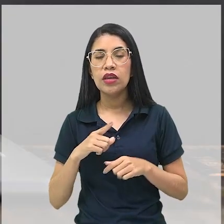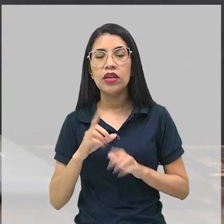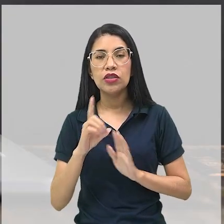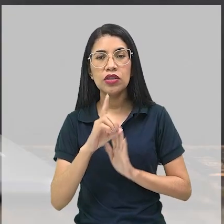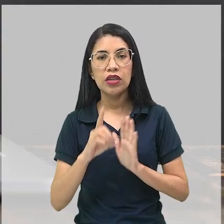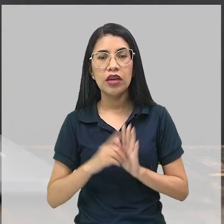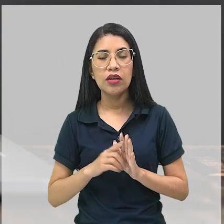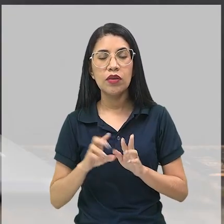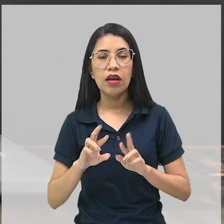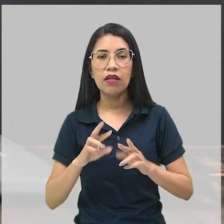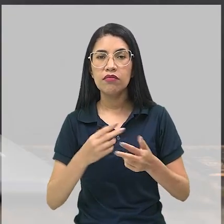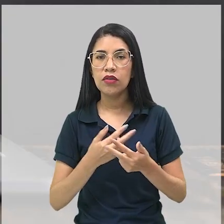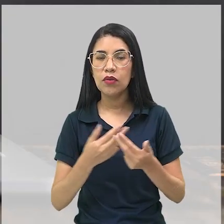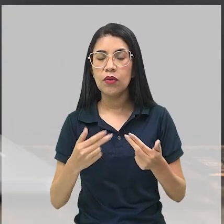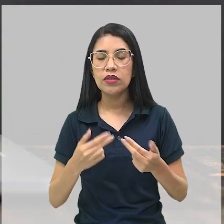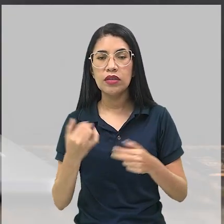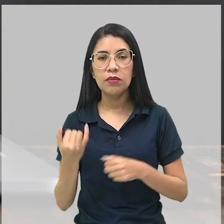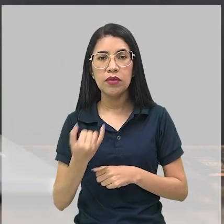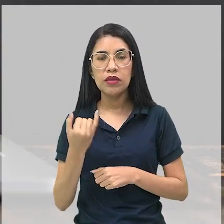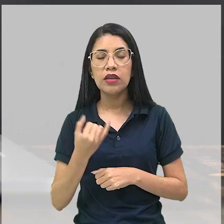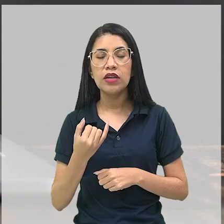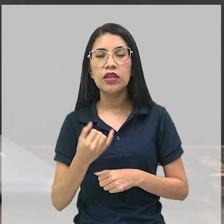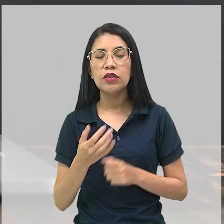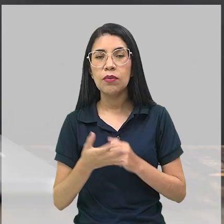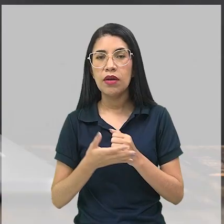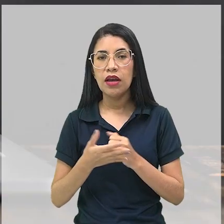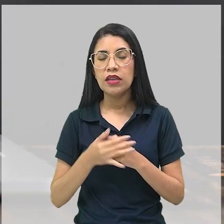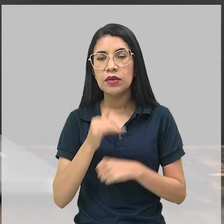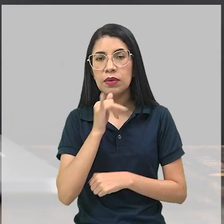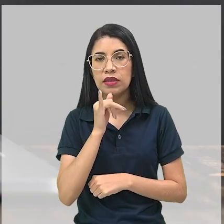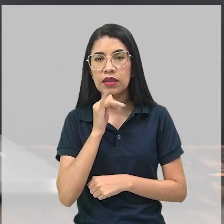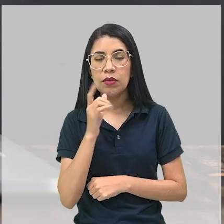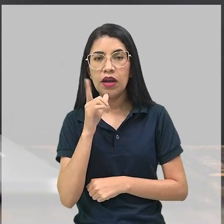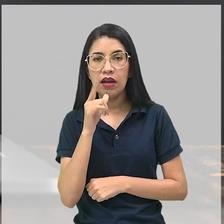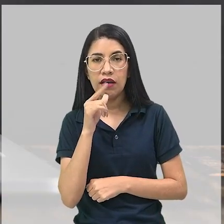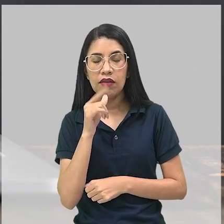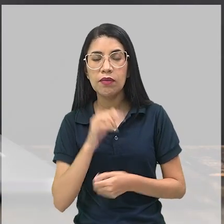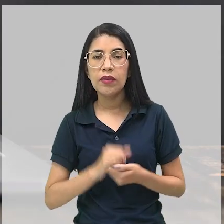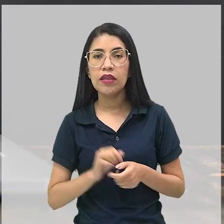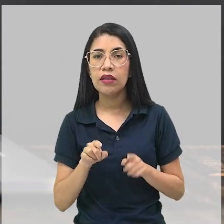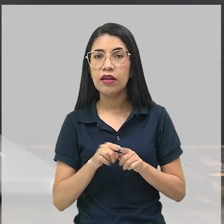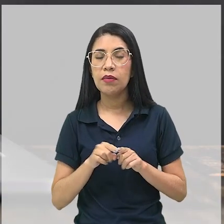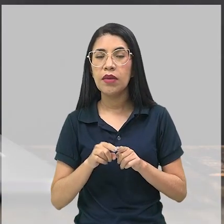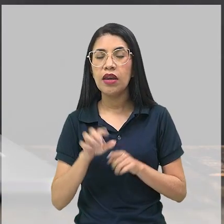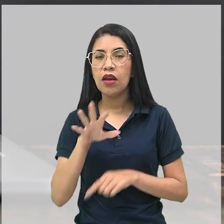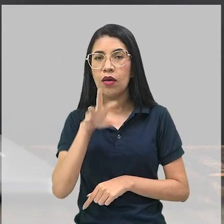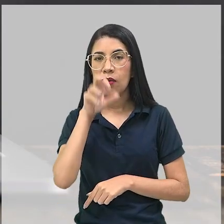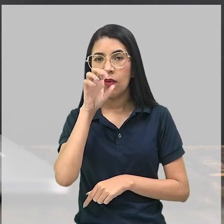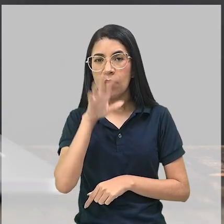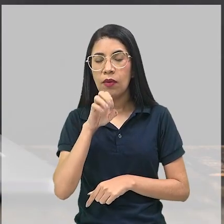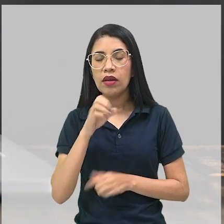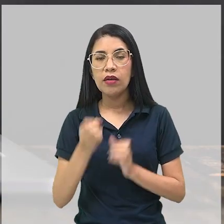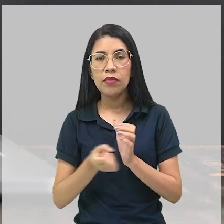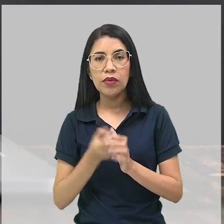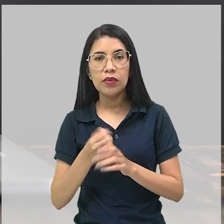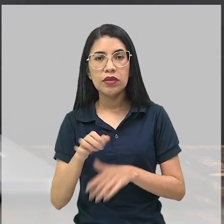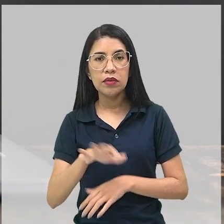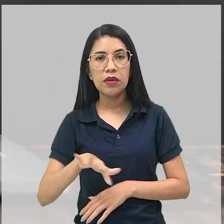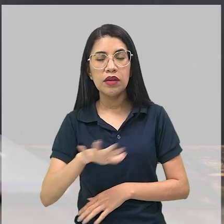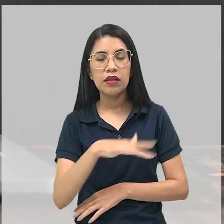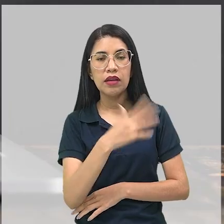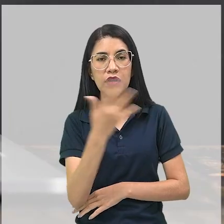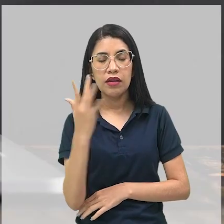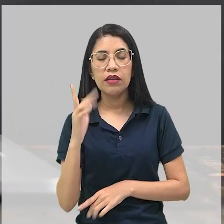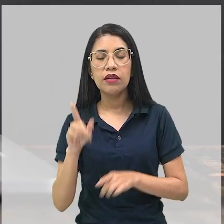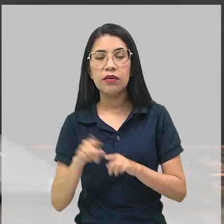aos elementos essenciais vitais, como a água, por exemplo, e o ar, que é produzido por toda a nossa natureza.